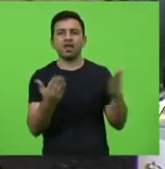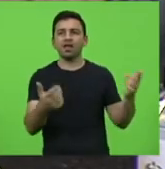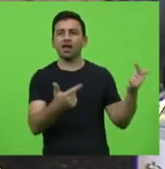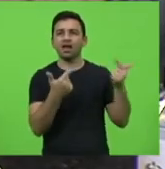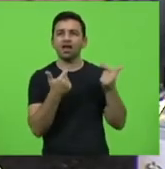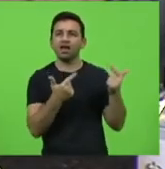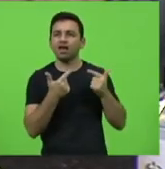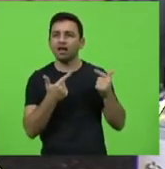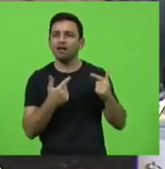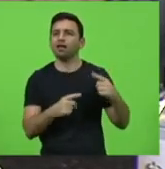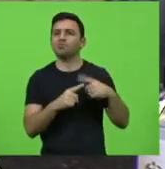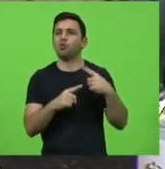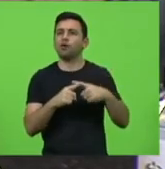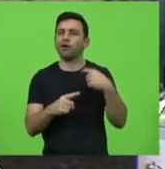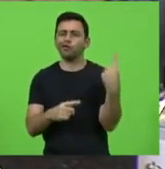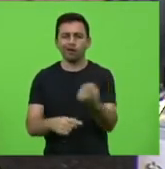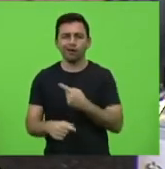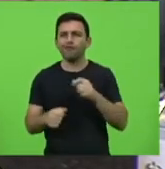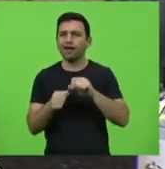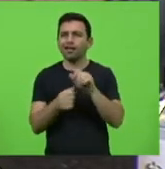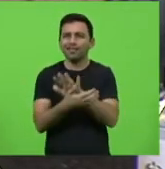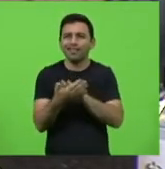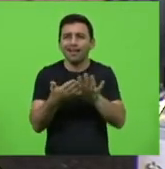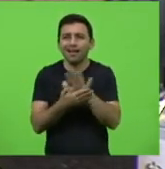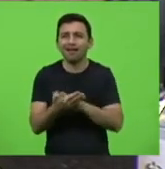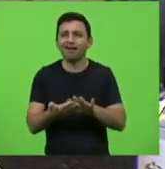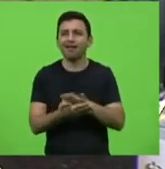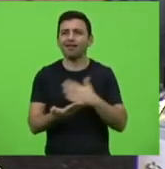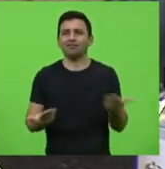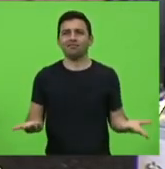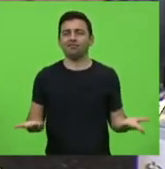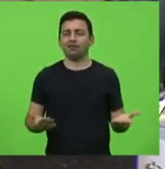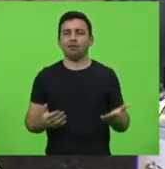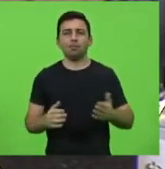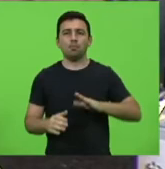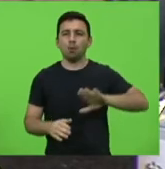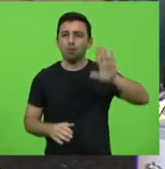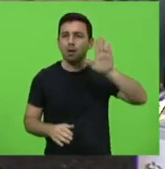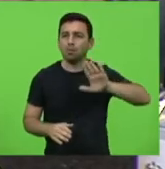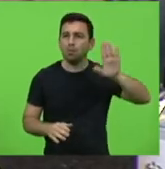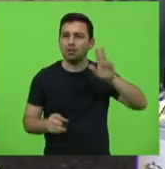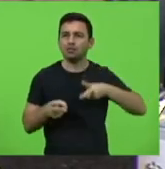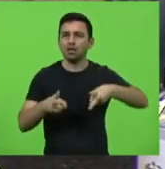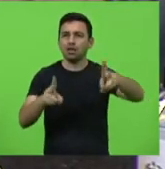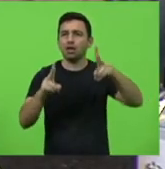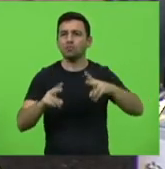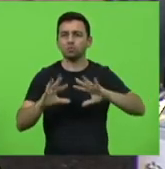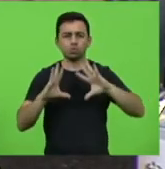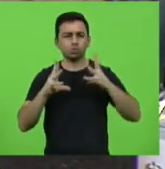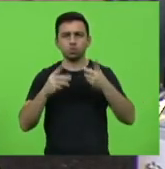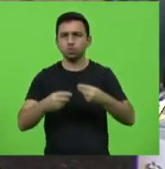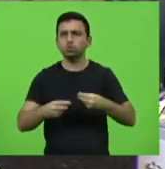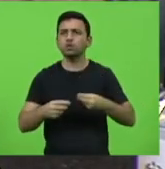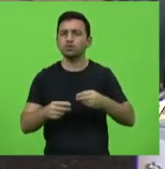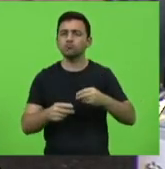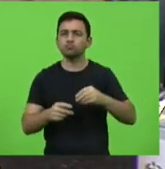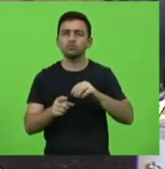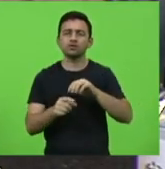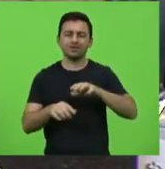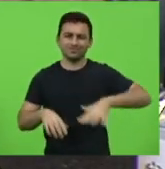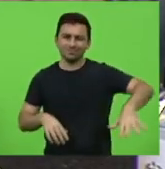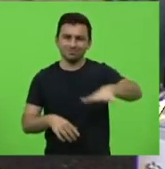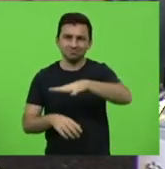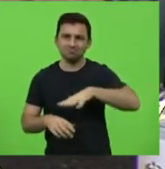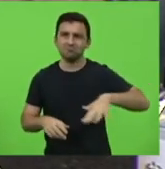são promessas e promessas e vazias, não dá mais. Ou a população catarinense, a nossa região se posiciona firme, ou nós vamos ter que